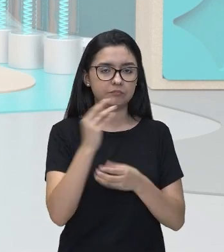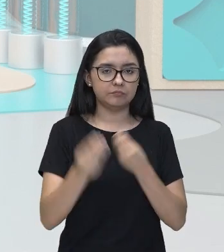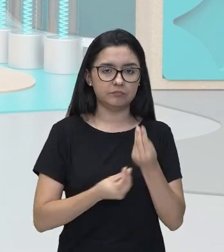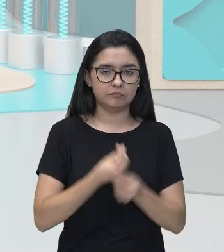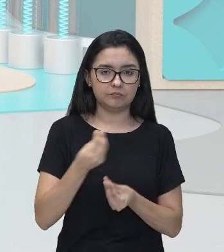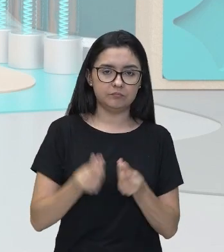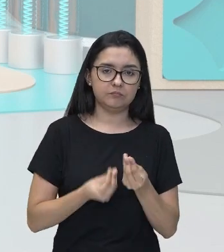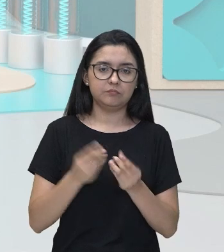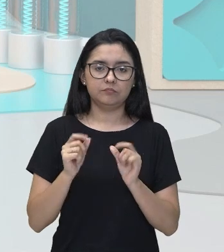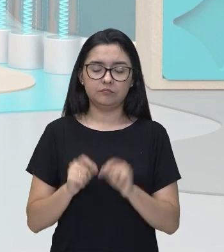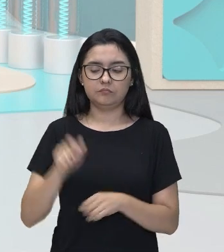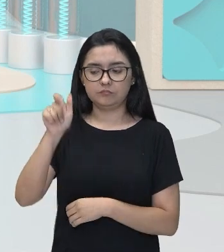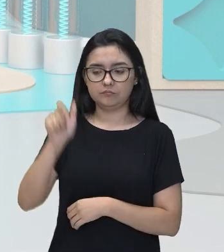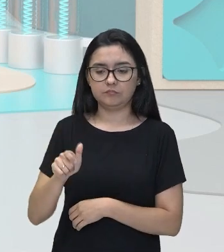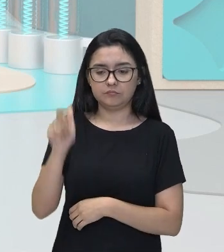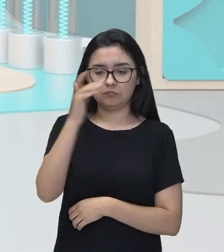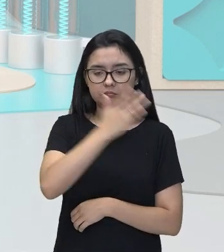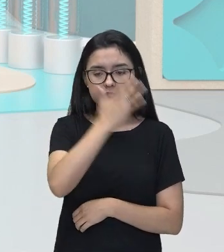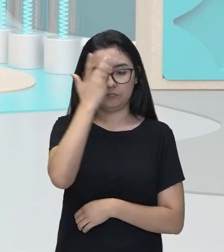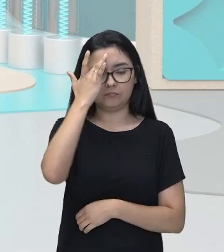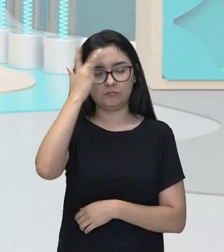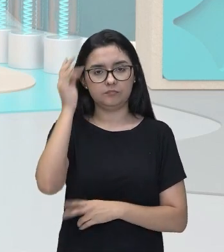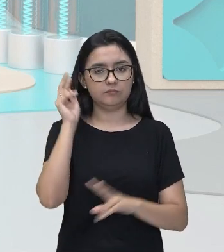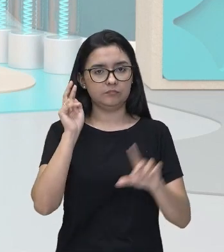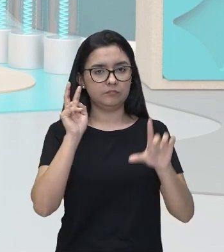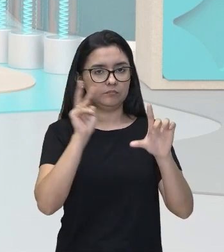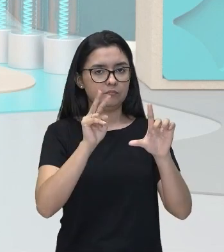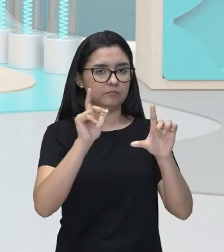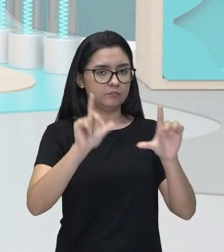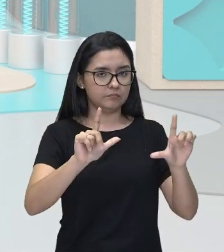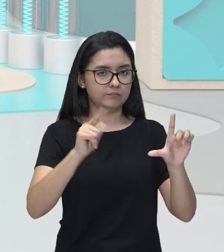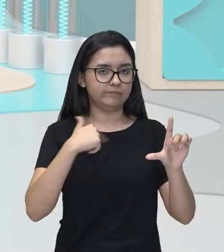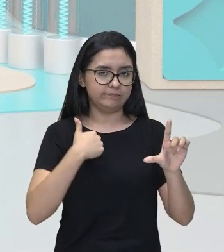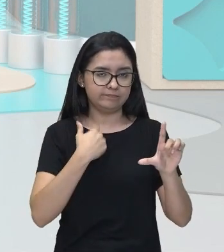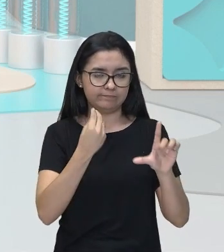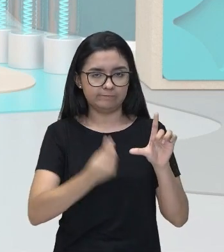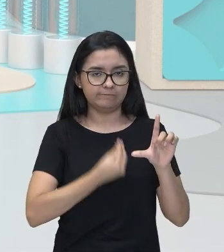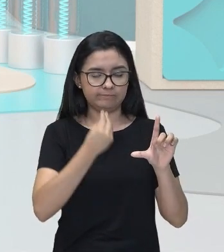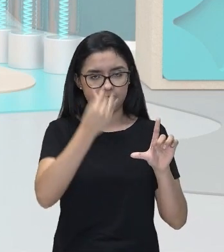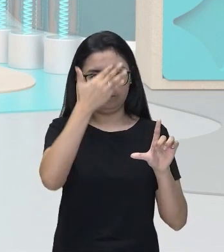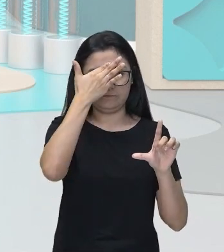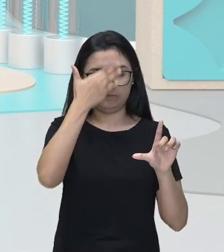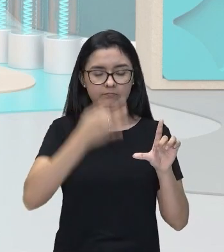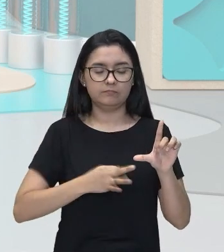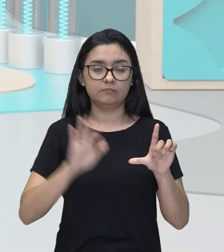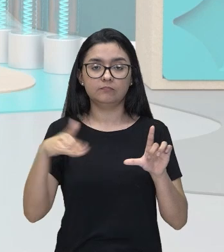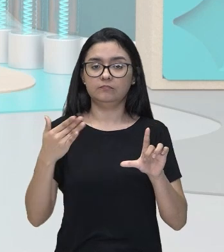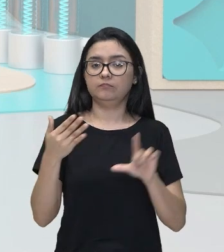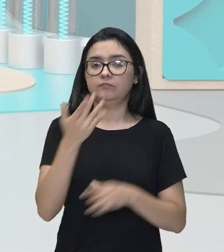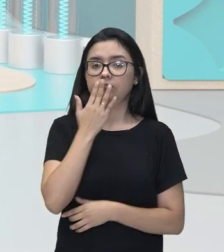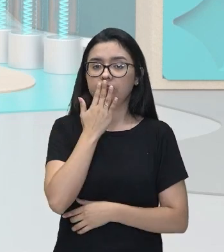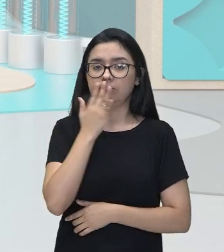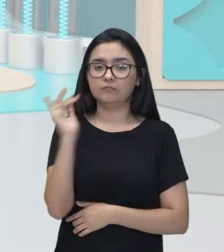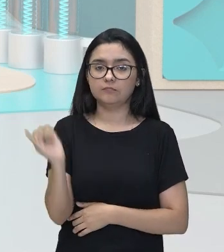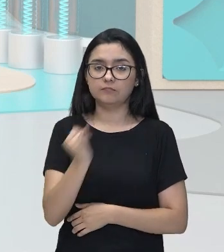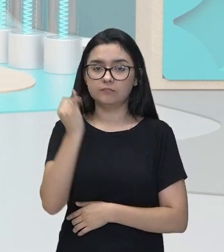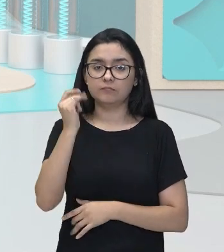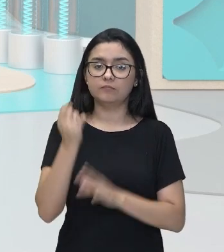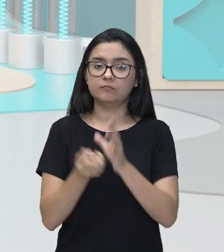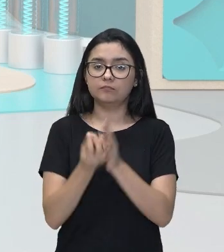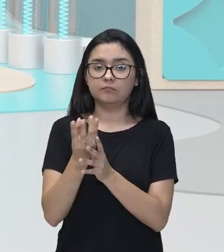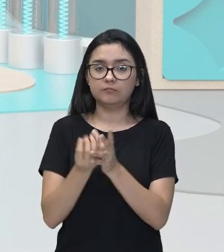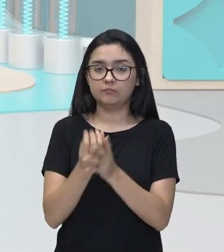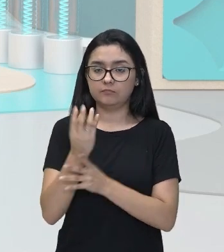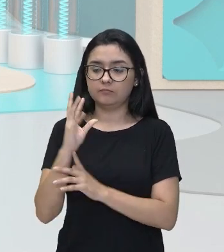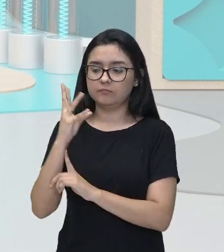o observador interage com ela. Então, a cor é muito importante na produção de